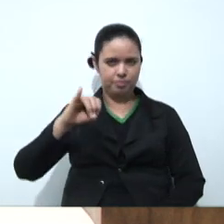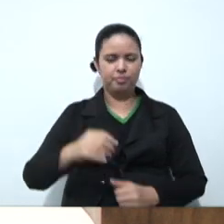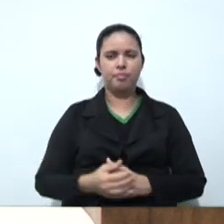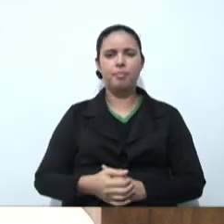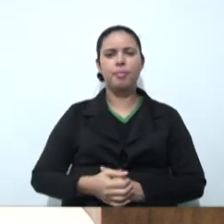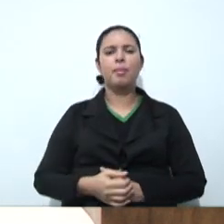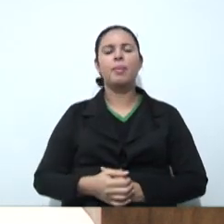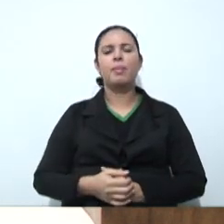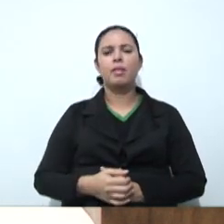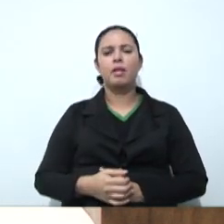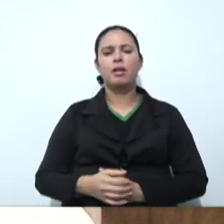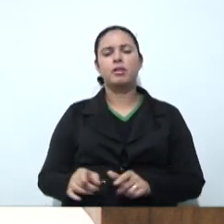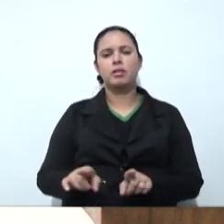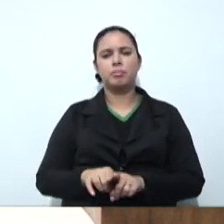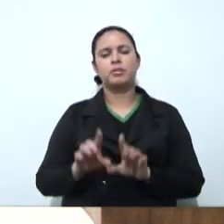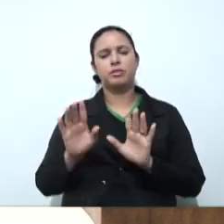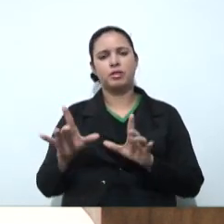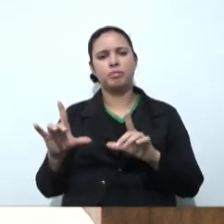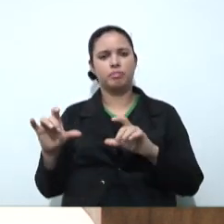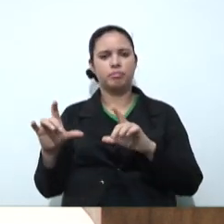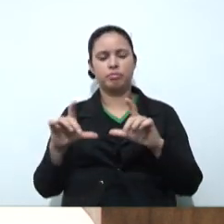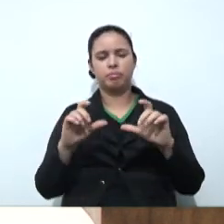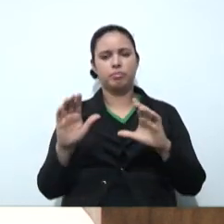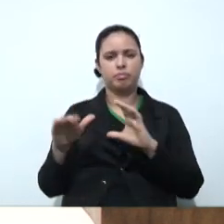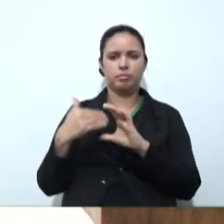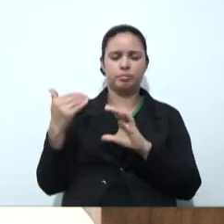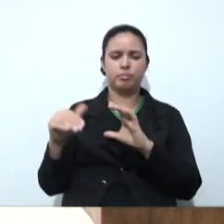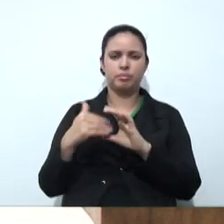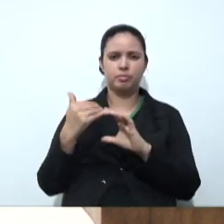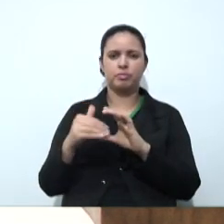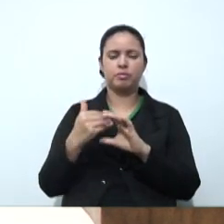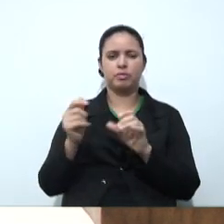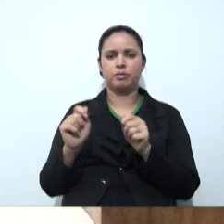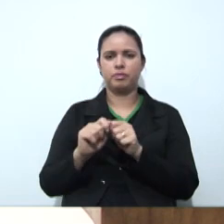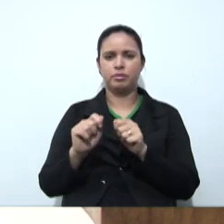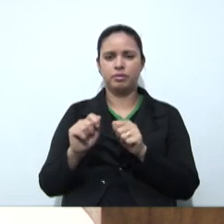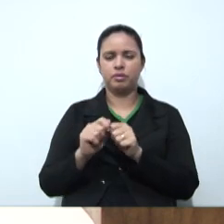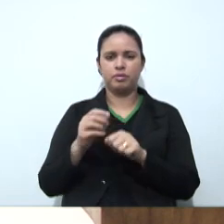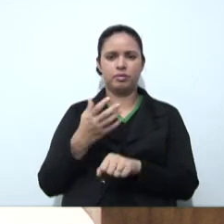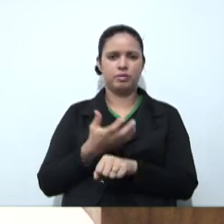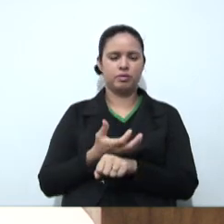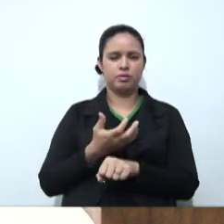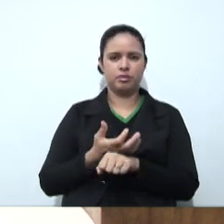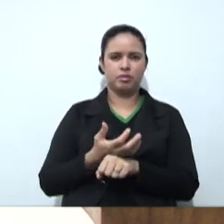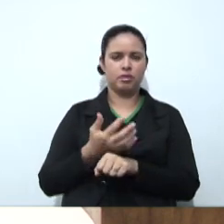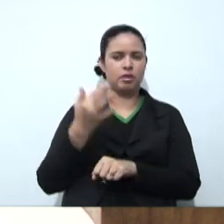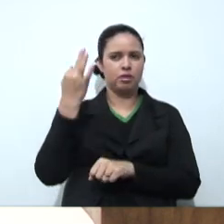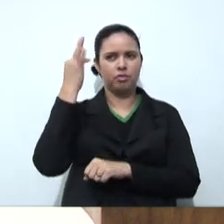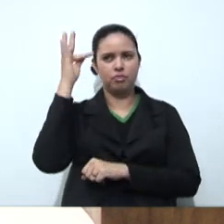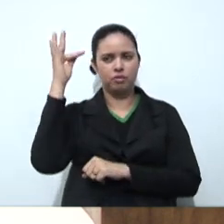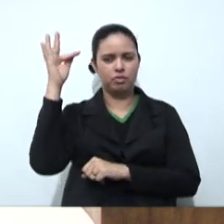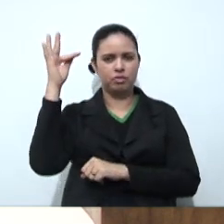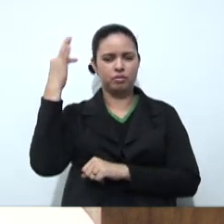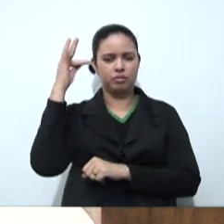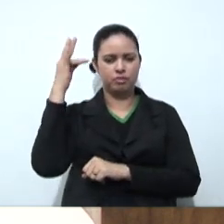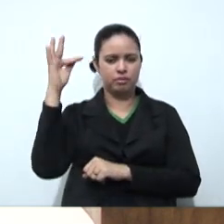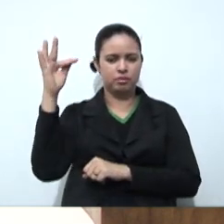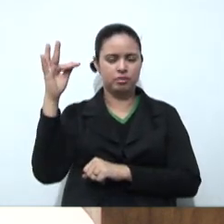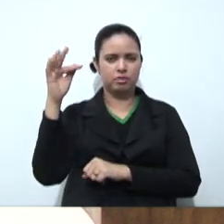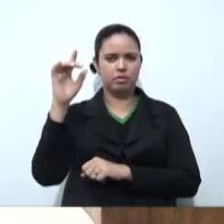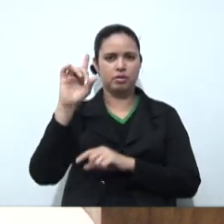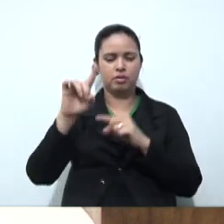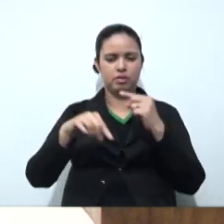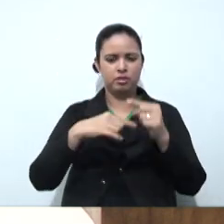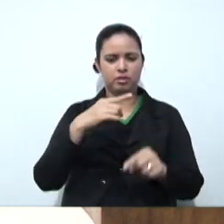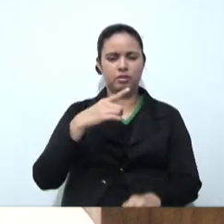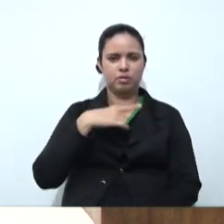E também o pessoal já está postando aqui alguns trabalhos que foram feitos na disciplina de filosofia. Maravilha. Que mais